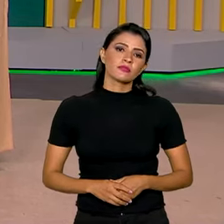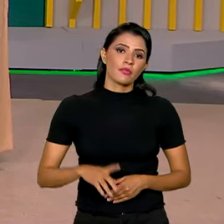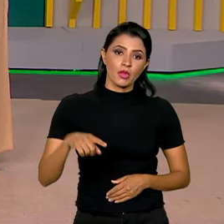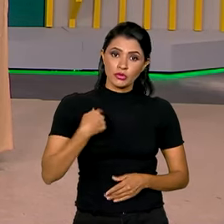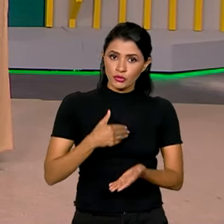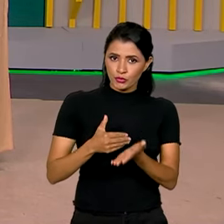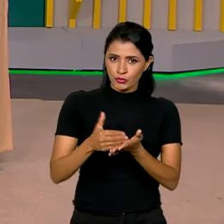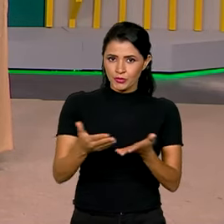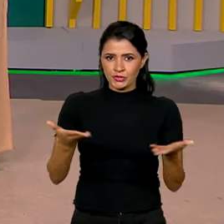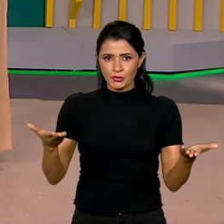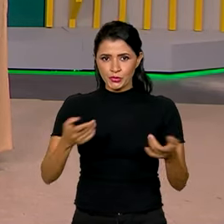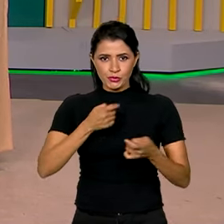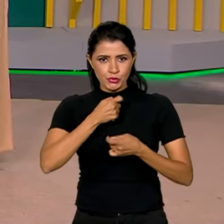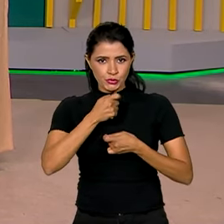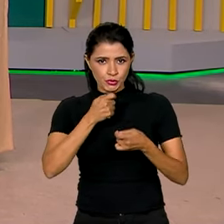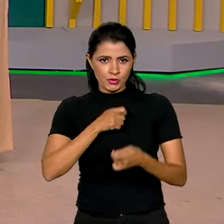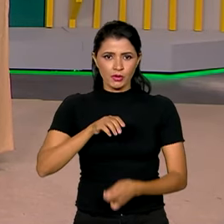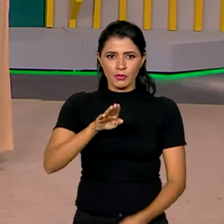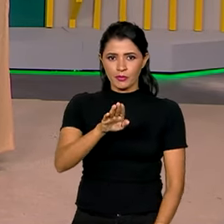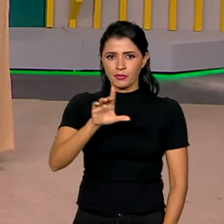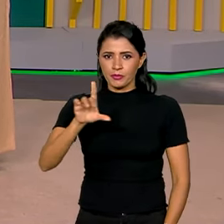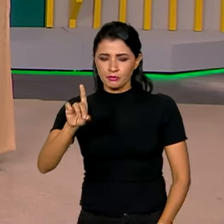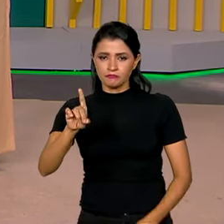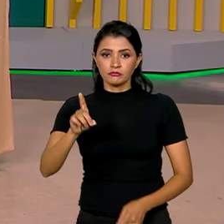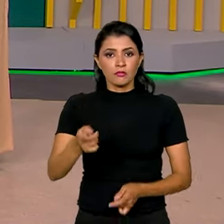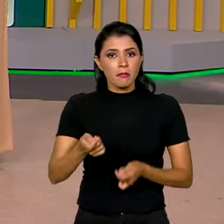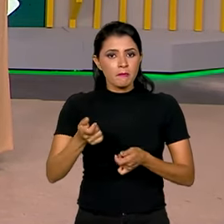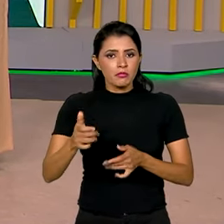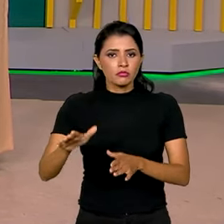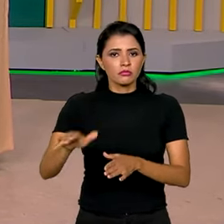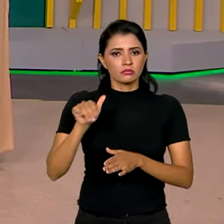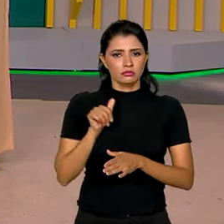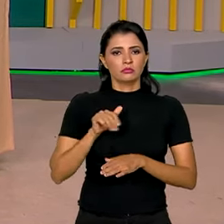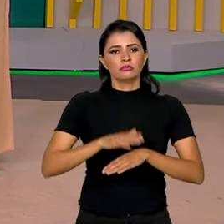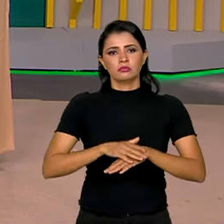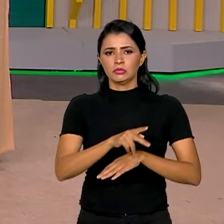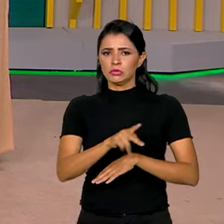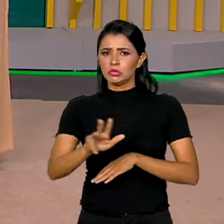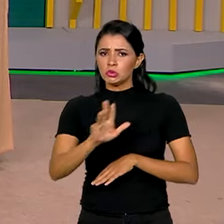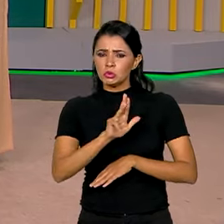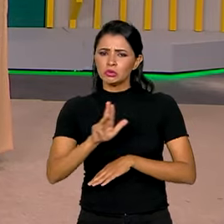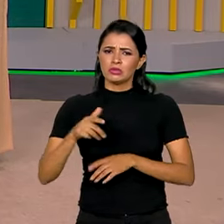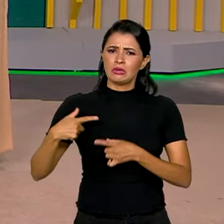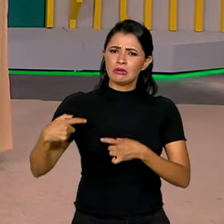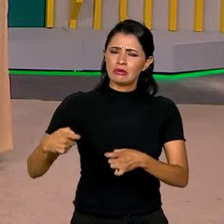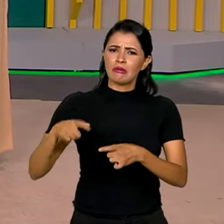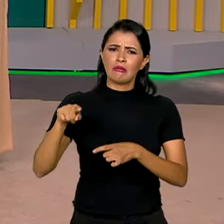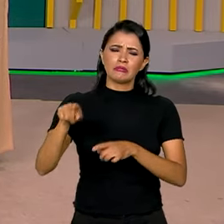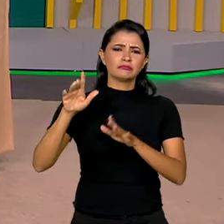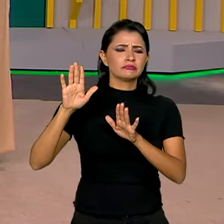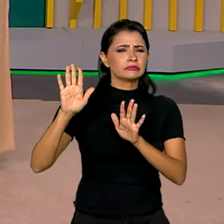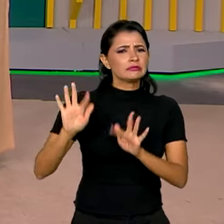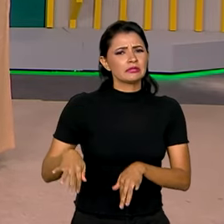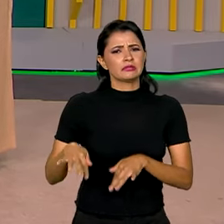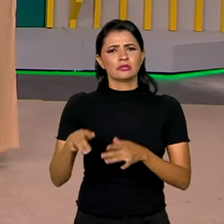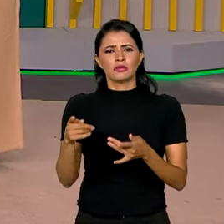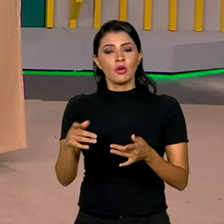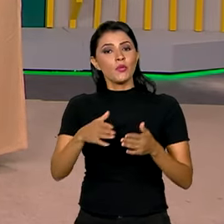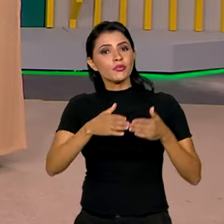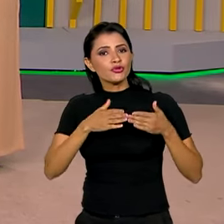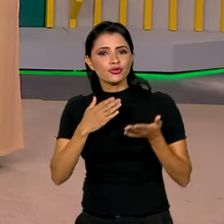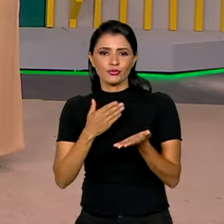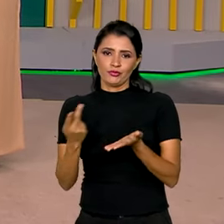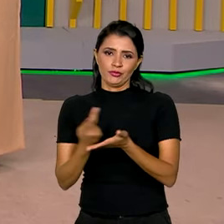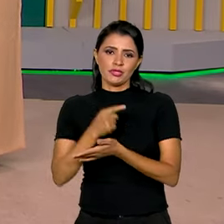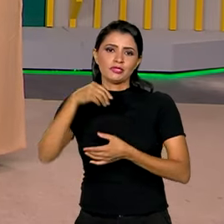E nós começamos esta edição do Brasil em Dia com o apelo do presidente Lula para o fim do conflito no Oriente Médio. O pedido ocorreu